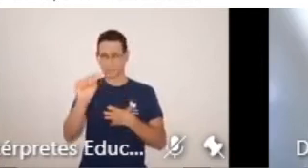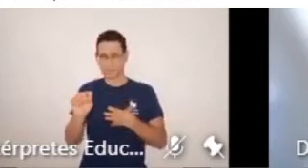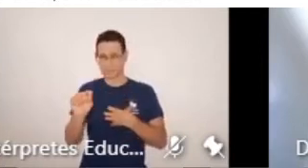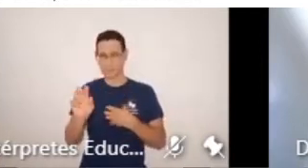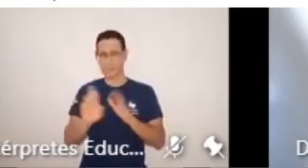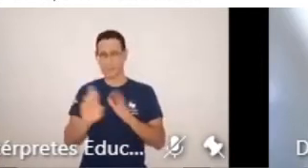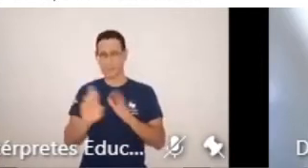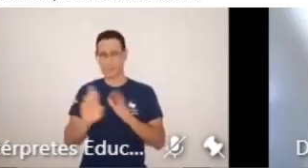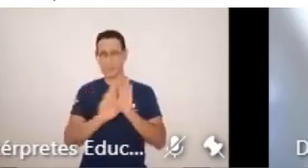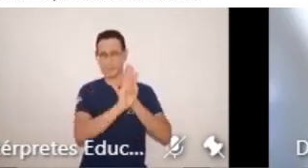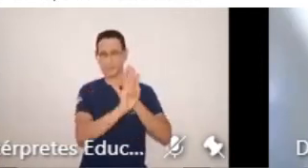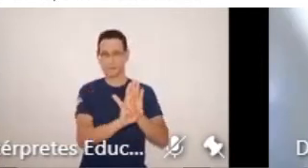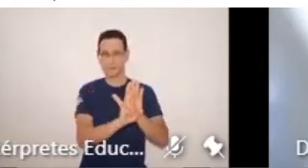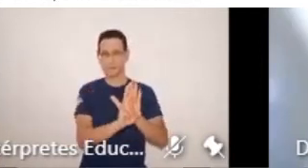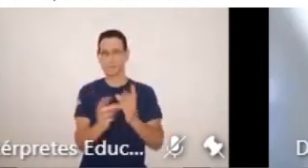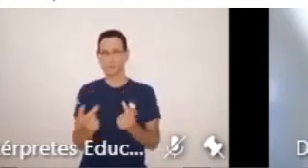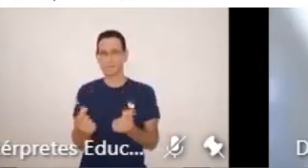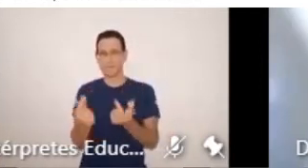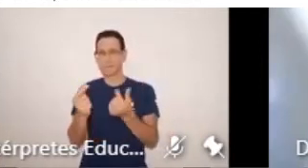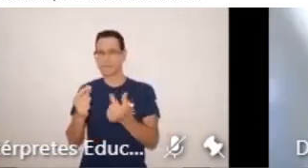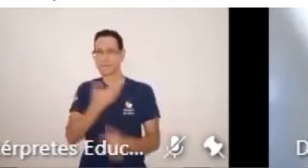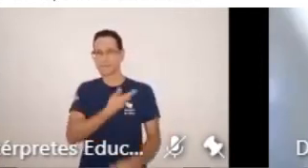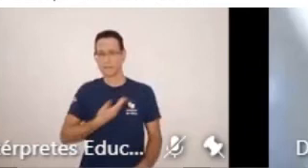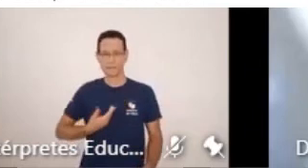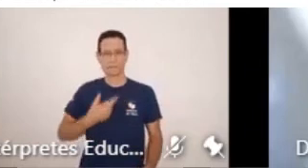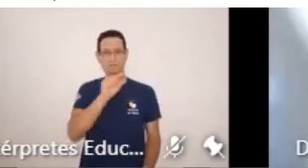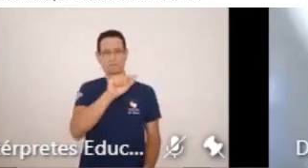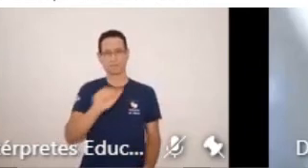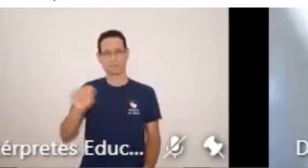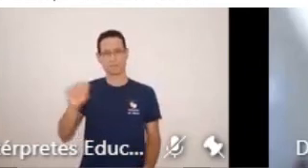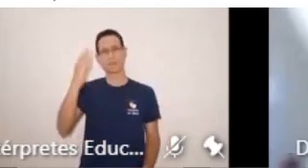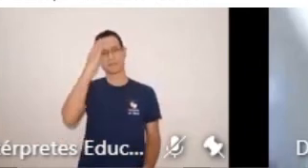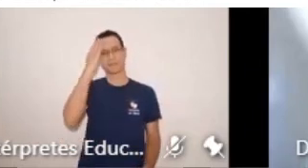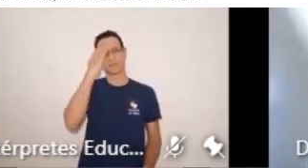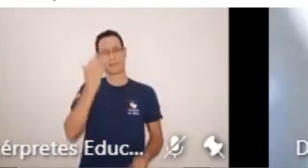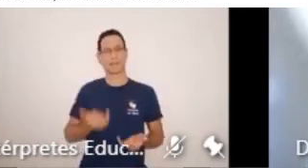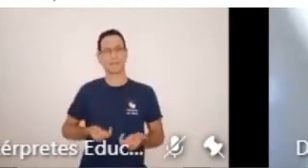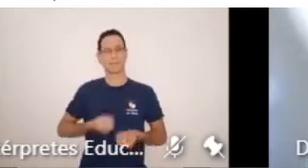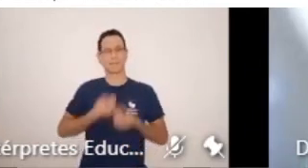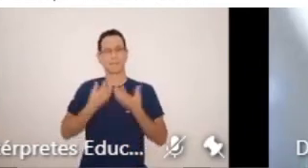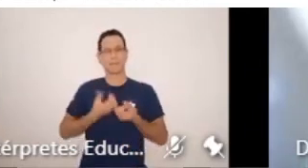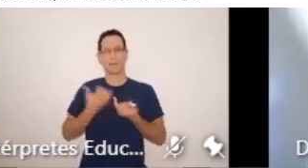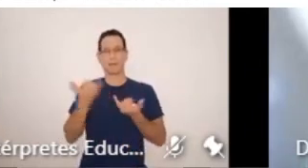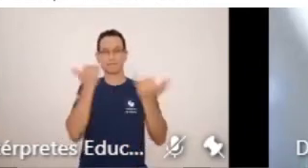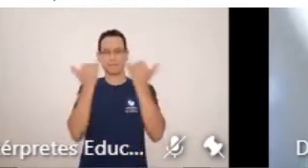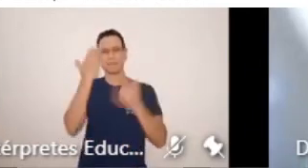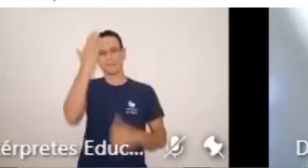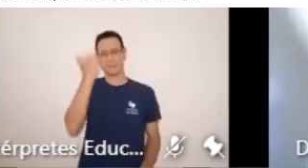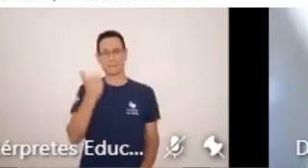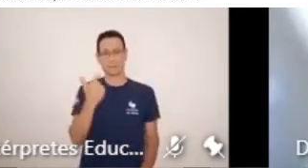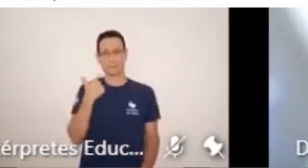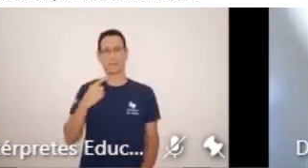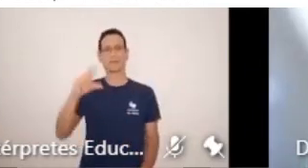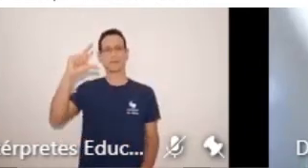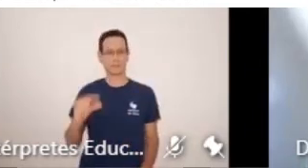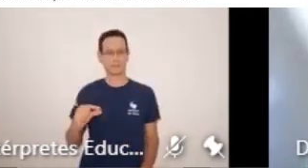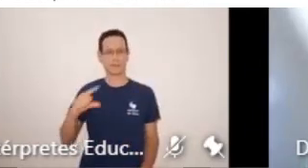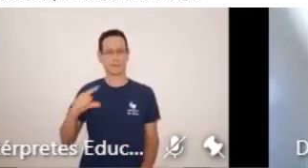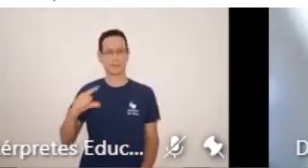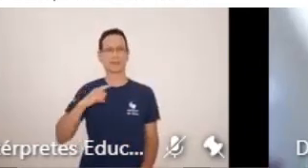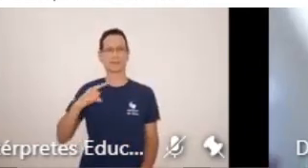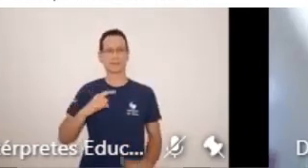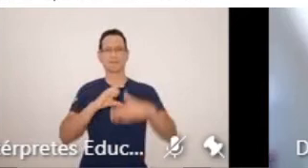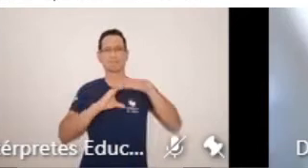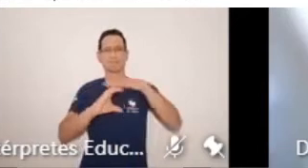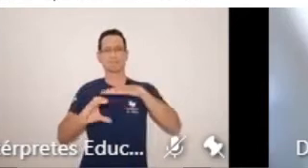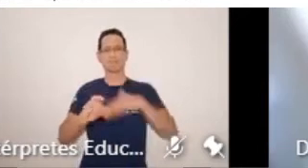públicas poderão dar informações com relação a isso. Então, existe realmente uma diminuição de verbas que faz